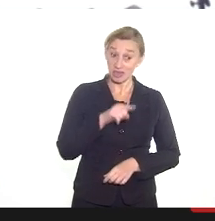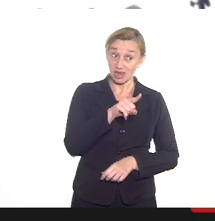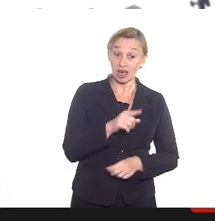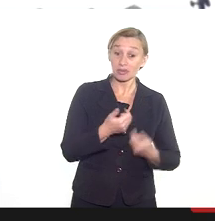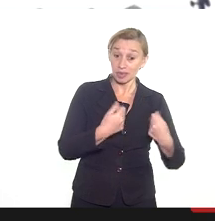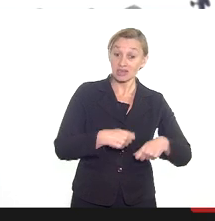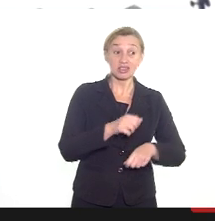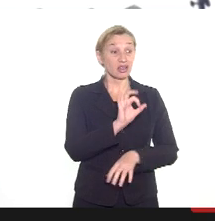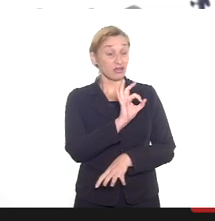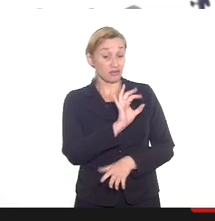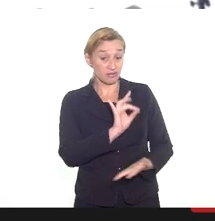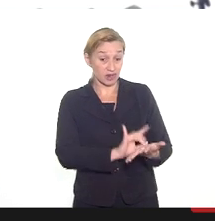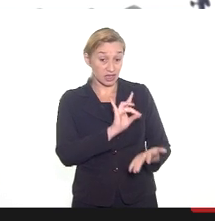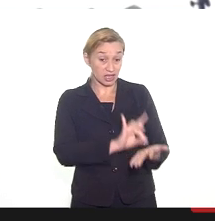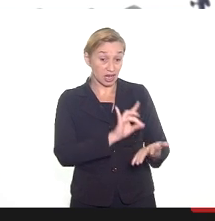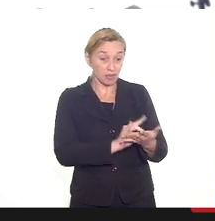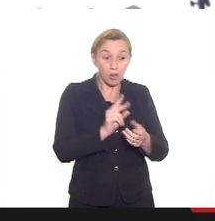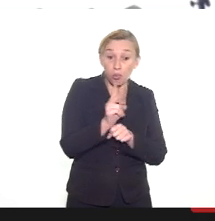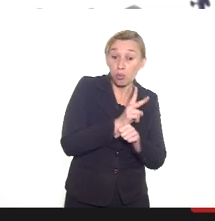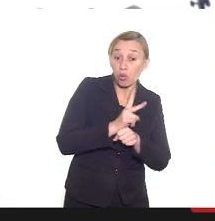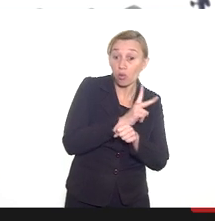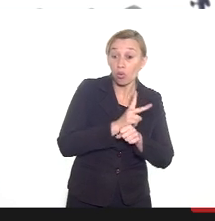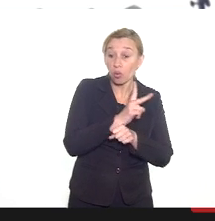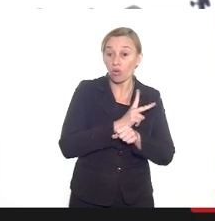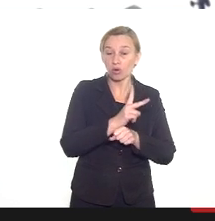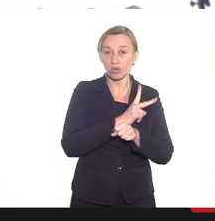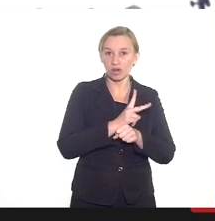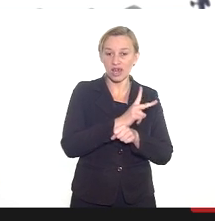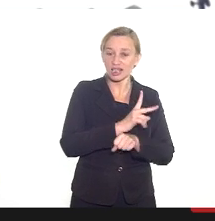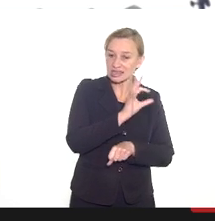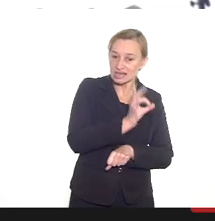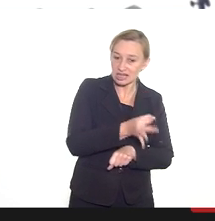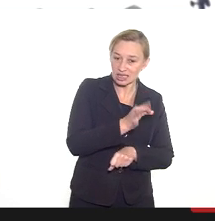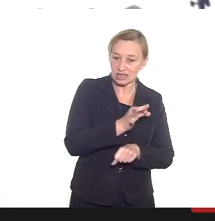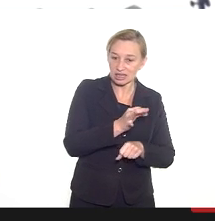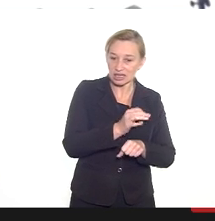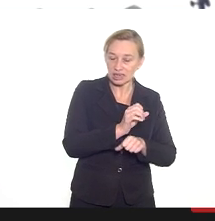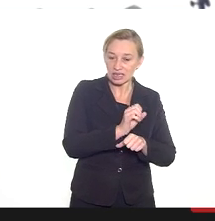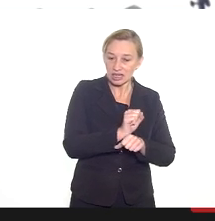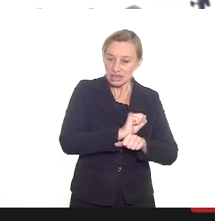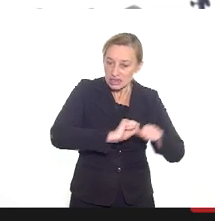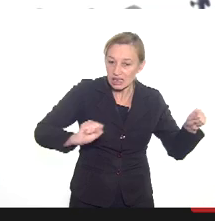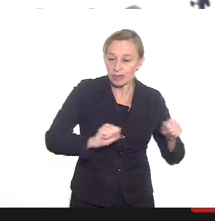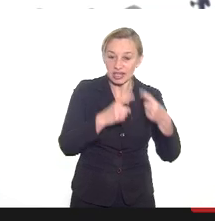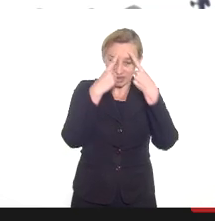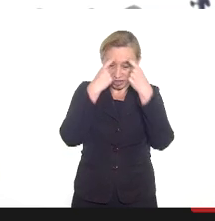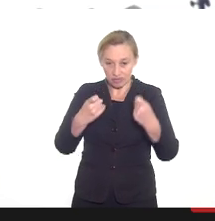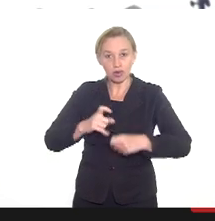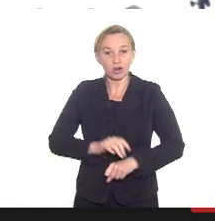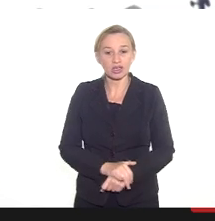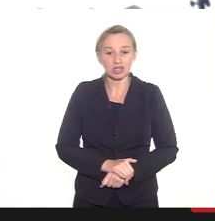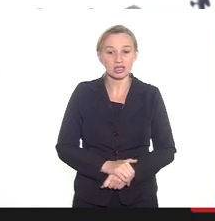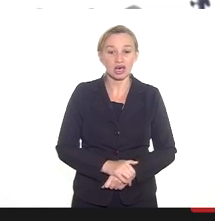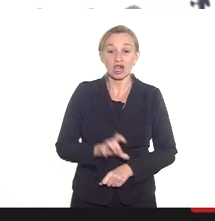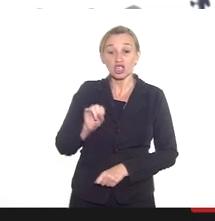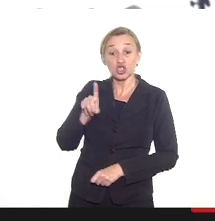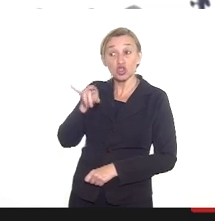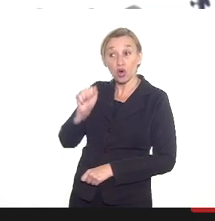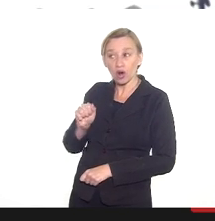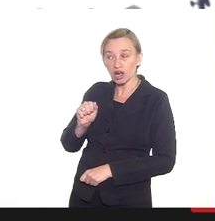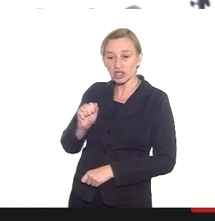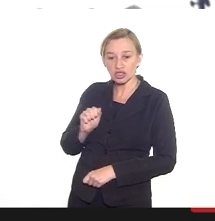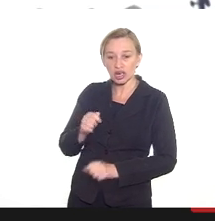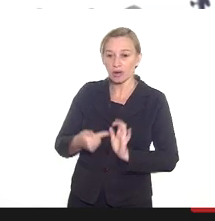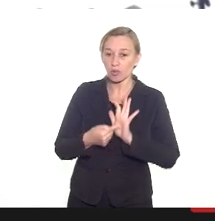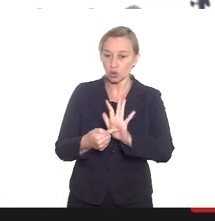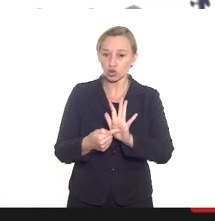deve realmente procurar, de alguma forma, se livrar desse ciclo de violência. A Solange, ela demonstrou